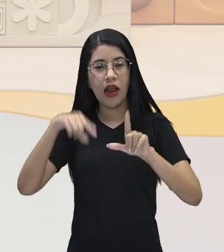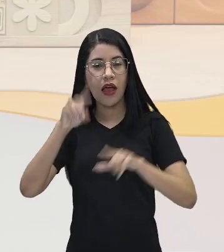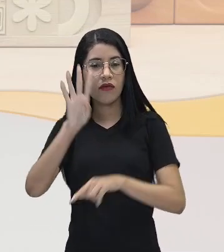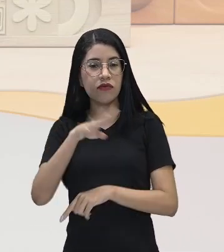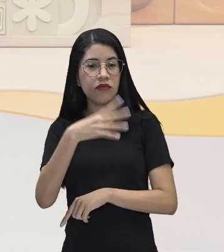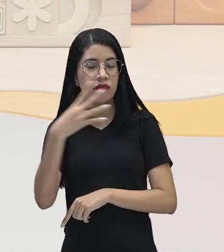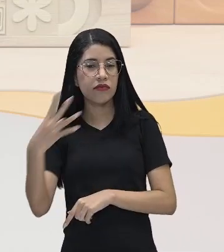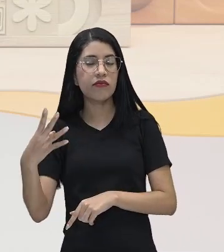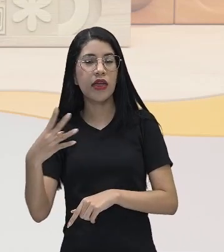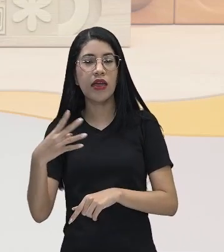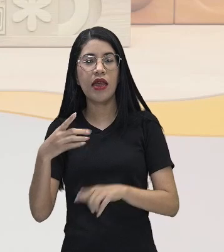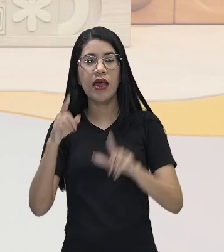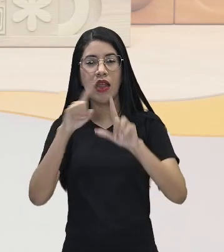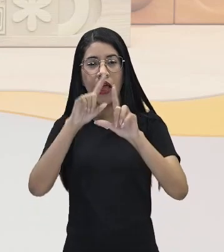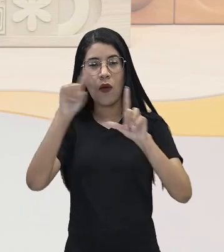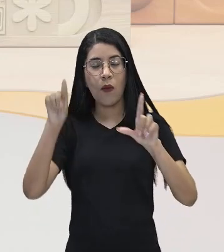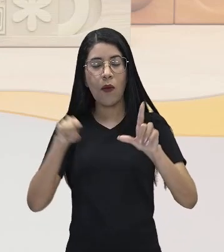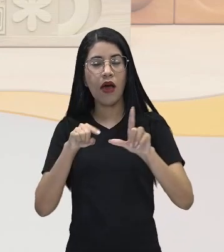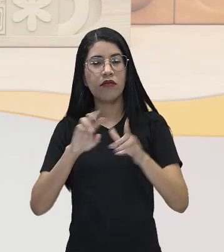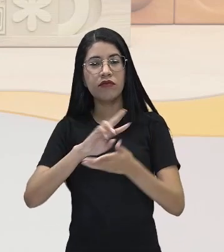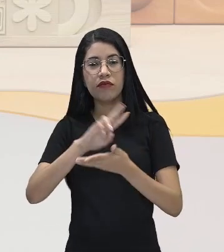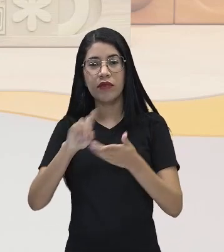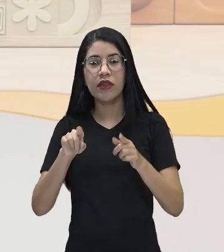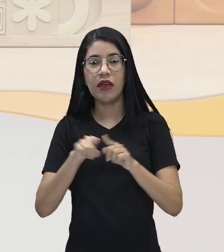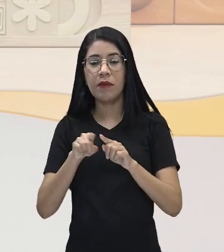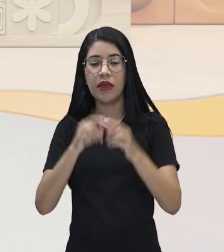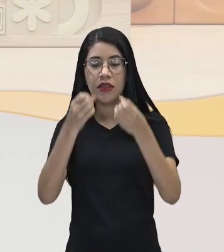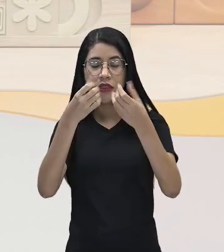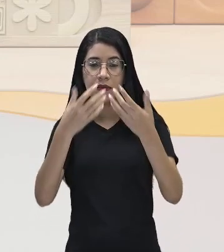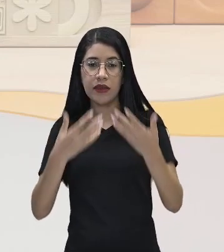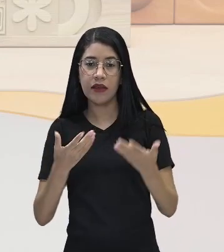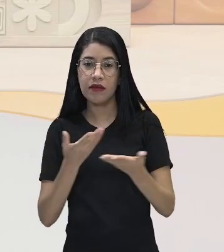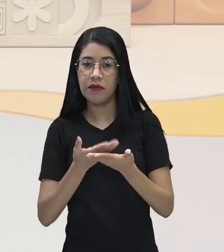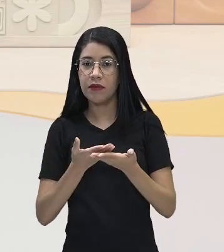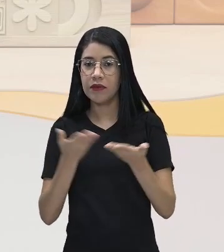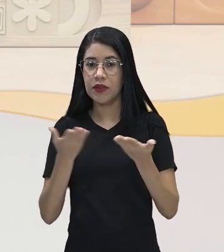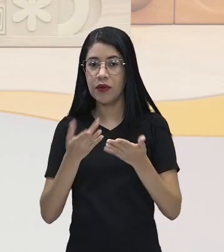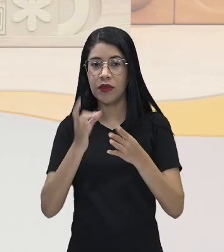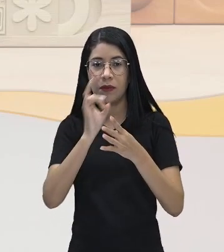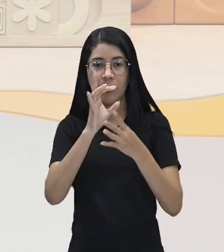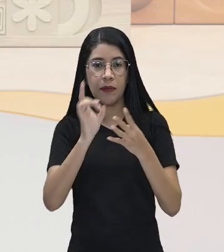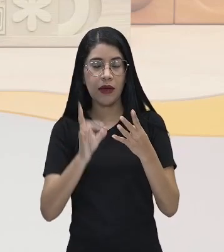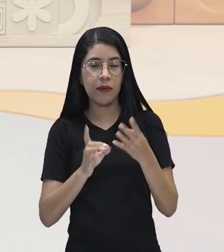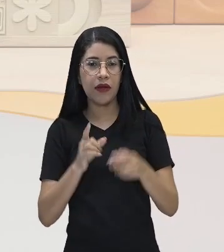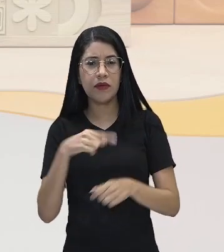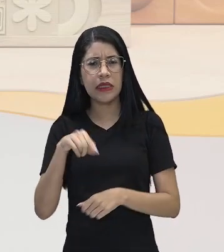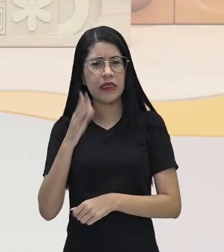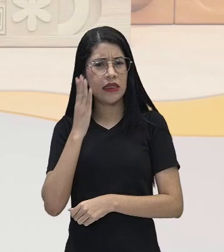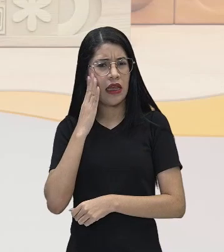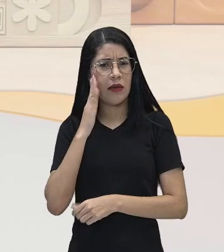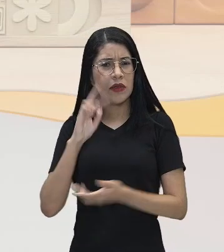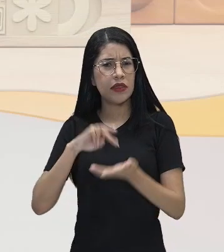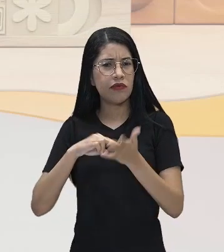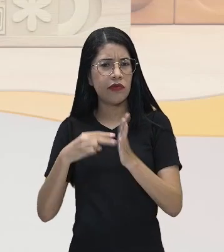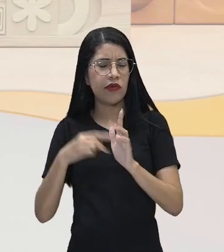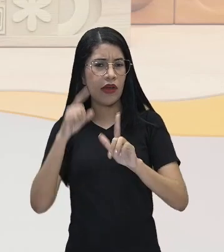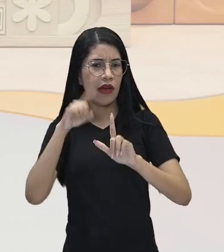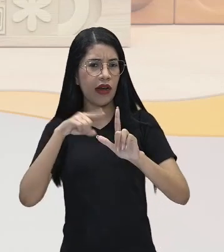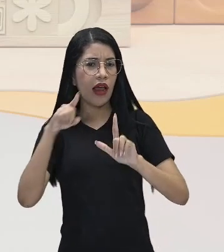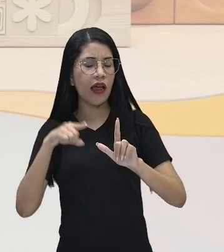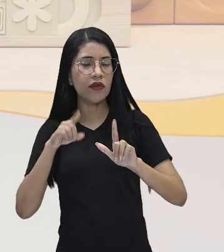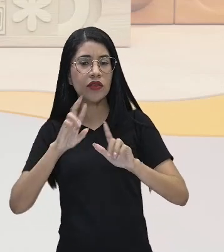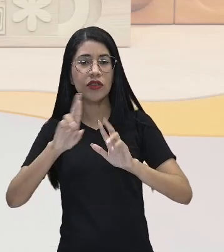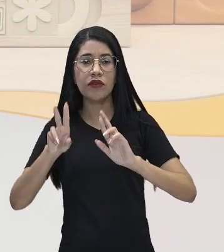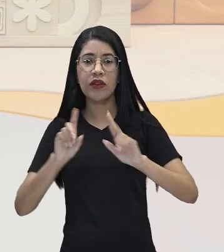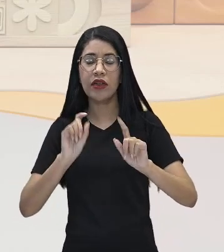tabelas e os quadros, que nós iremos falar nesta aula sobre cada um deles. Você sabe o que é um gráfico? Você sabe a diferença entre